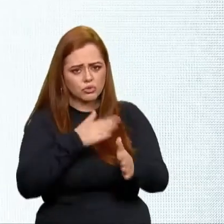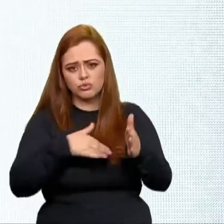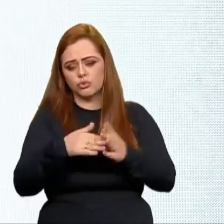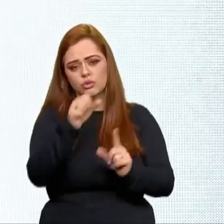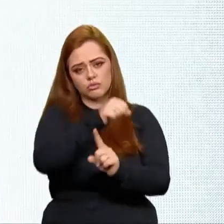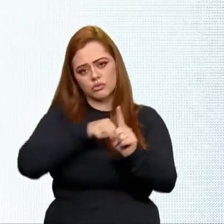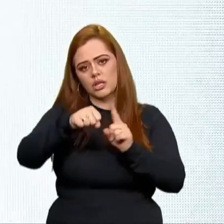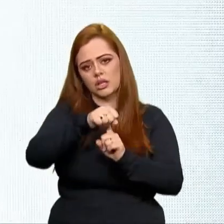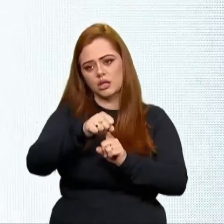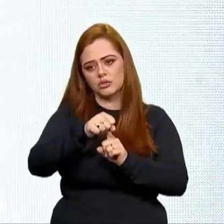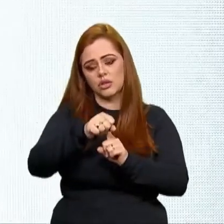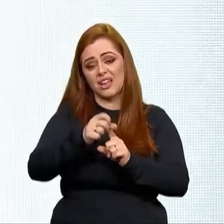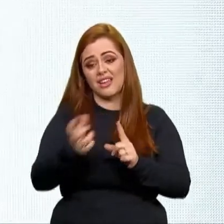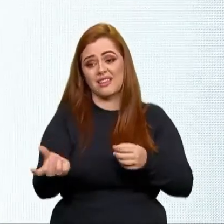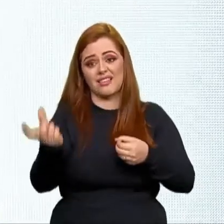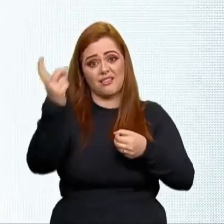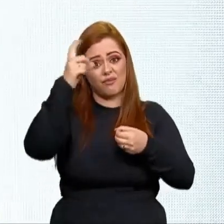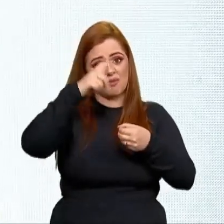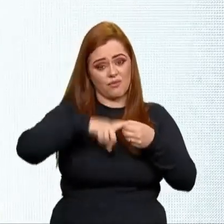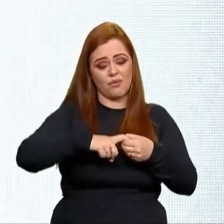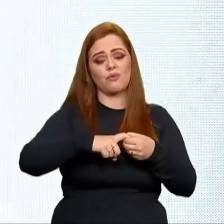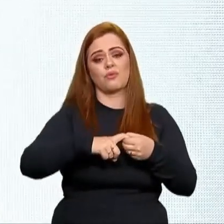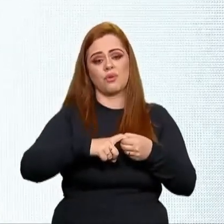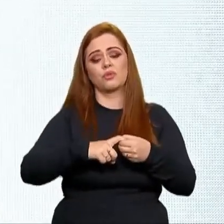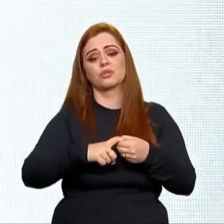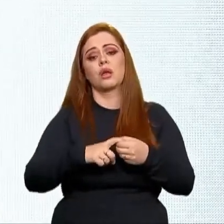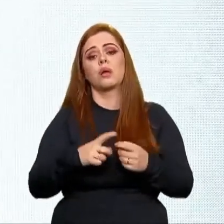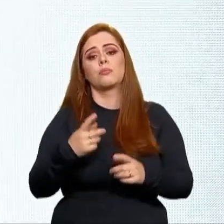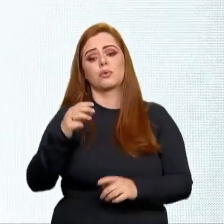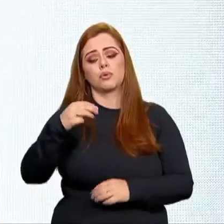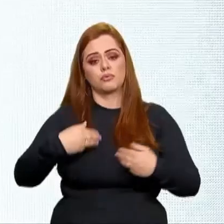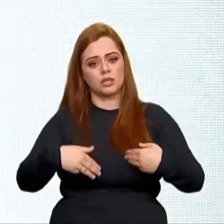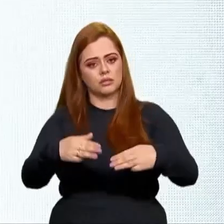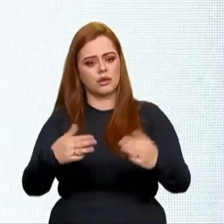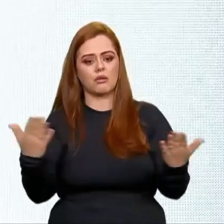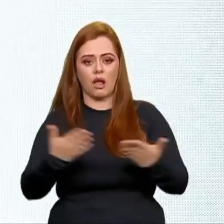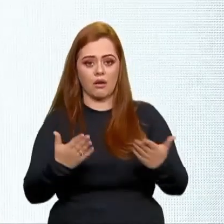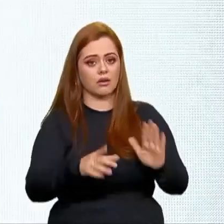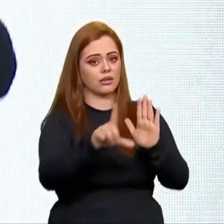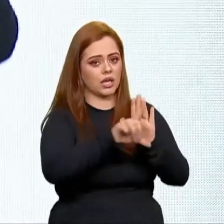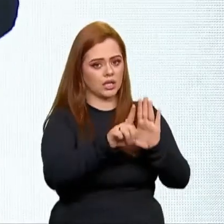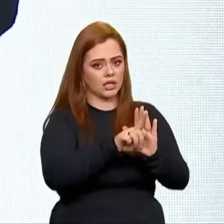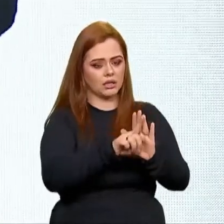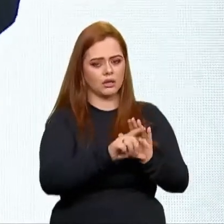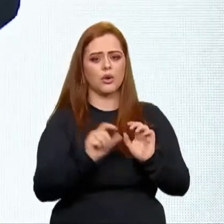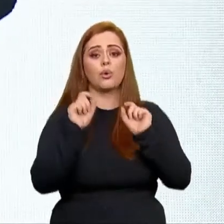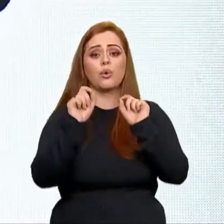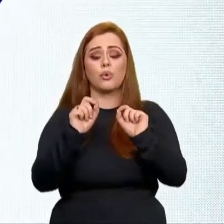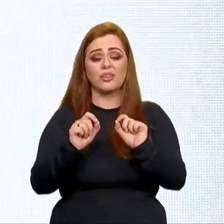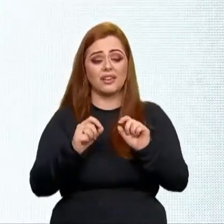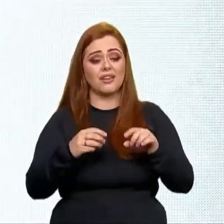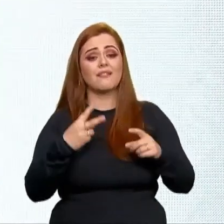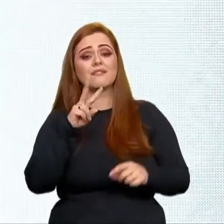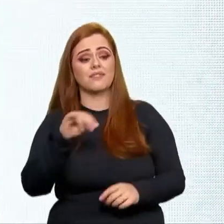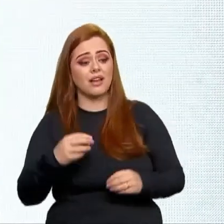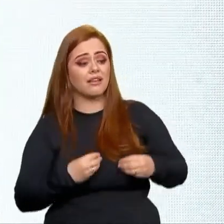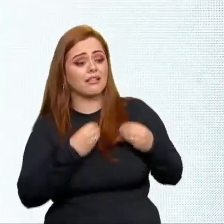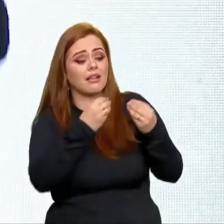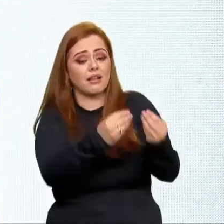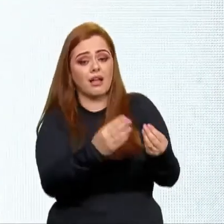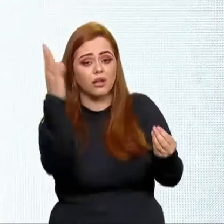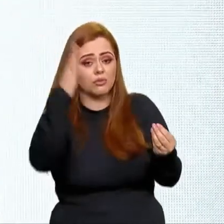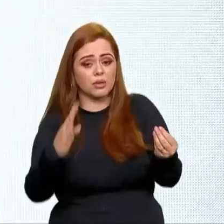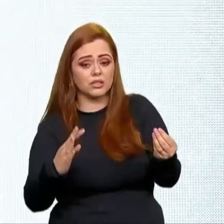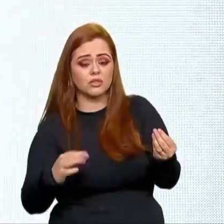E eles devolveram para o Ministério e agora faz parte da lei. Estão todos aqui para dizer que o que entregarão, que Brasil entregarão